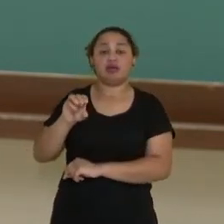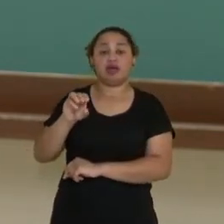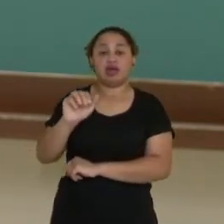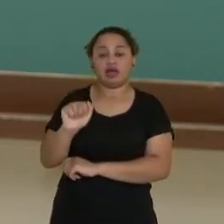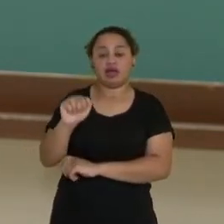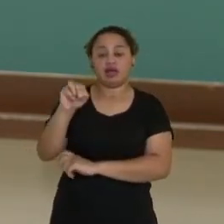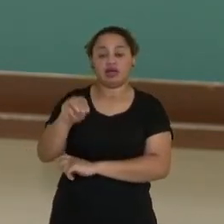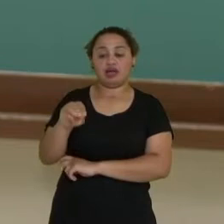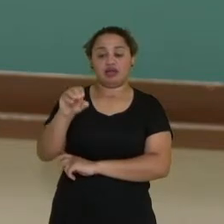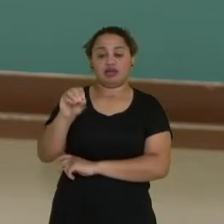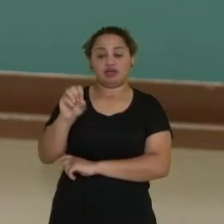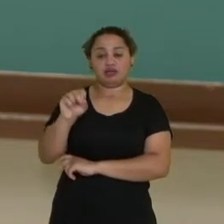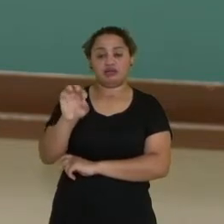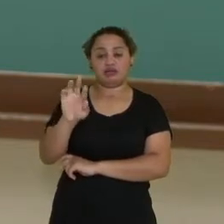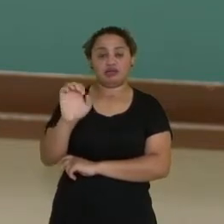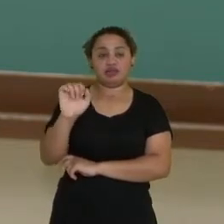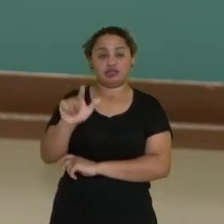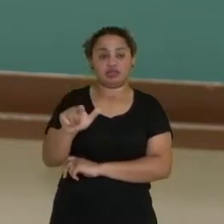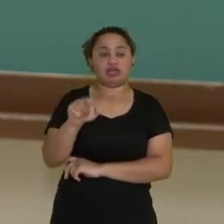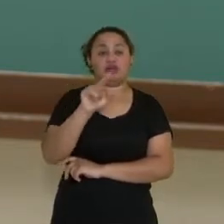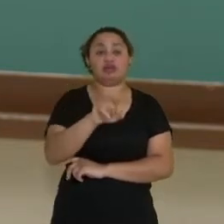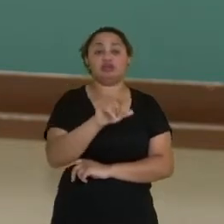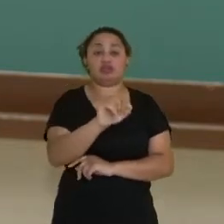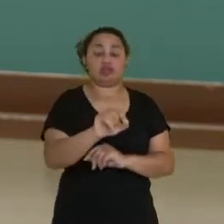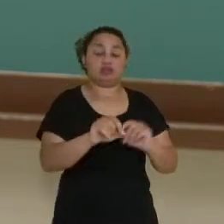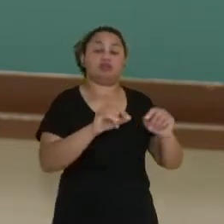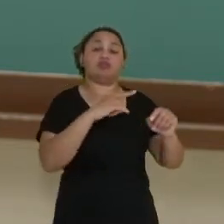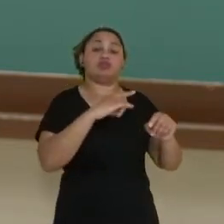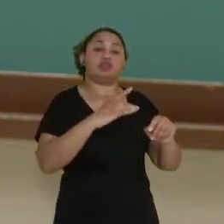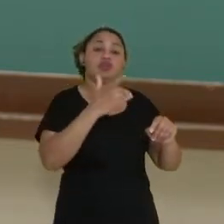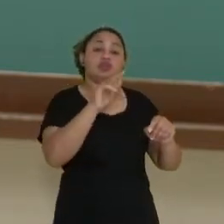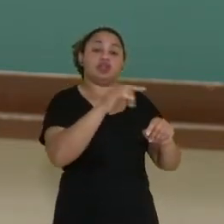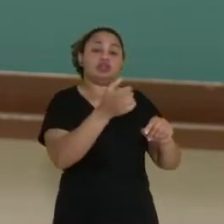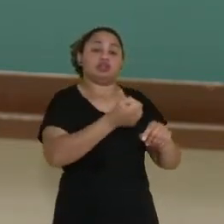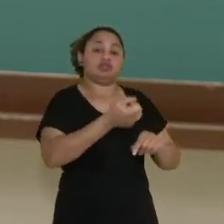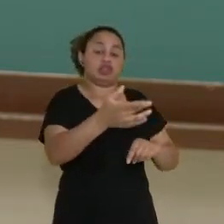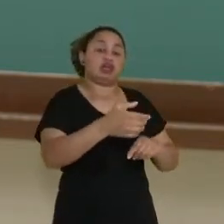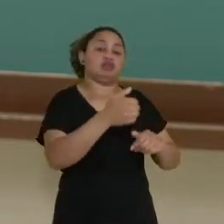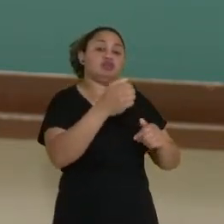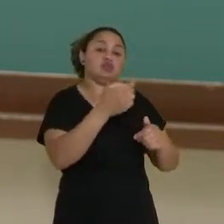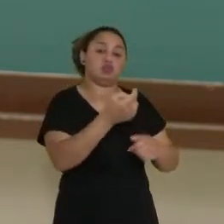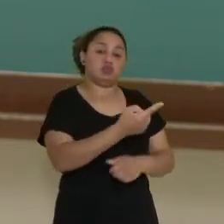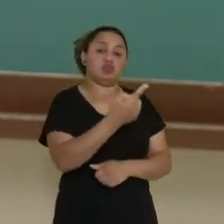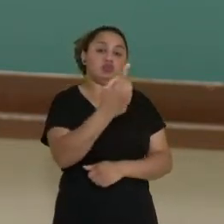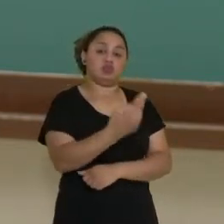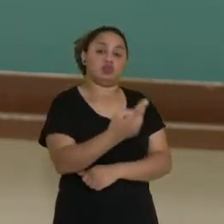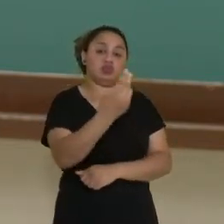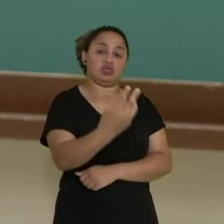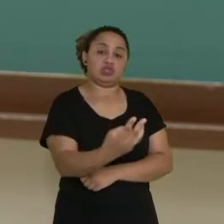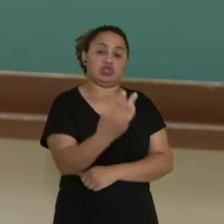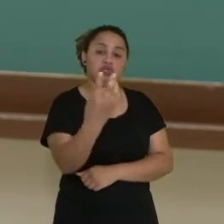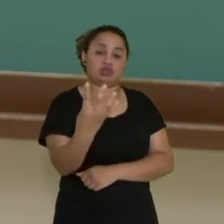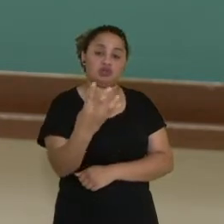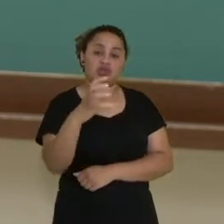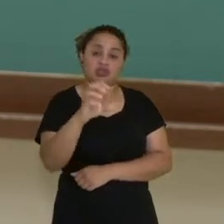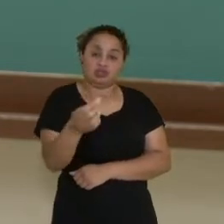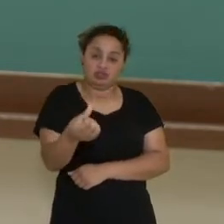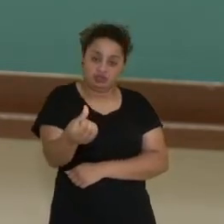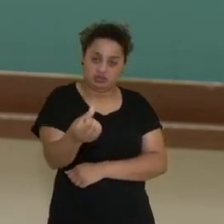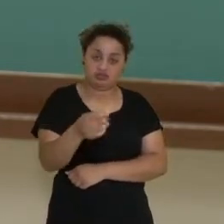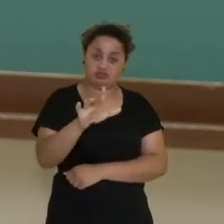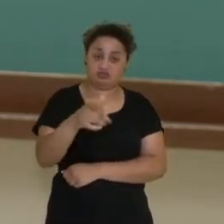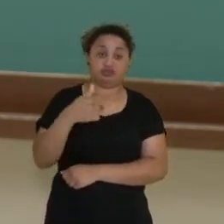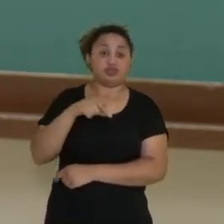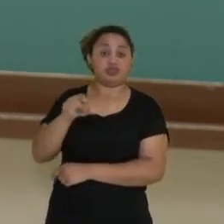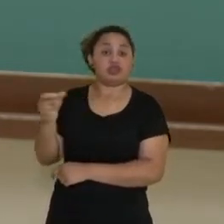exemplo, o espaço amostral do dado 1, 2, 3, 4, 5, 6. O espaço amostral da moeda,